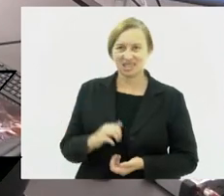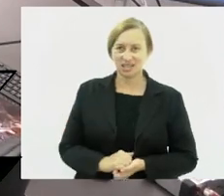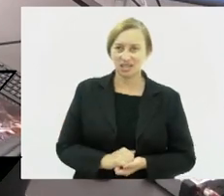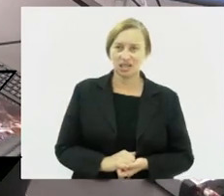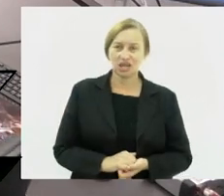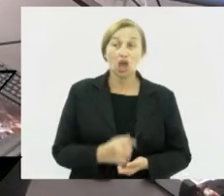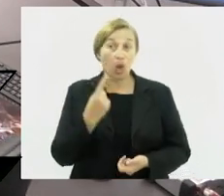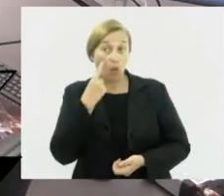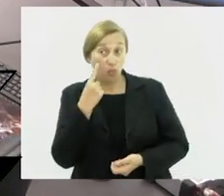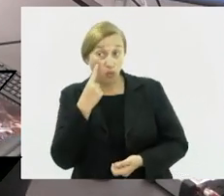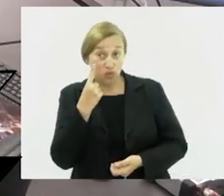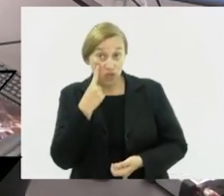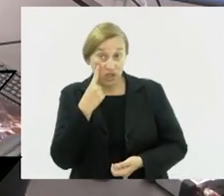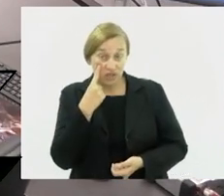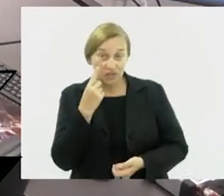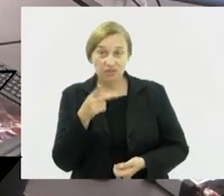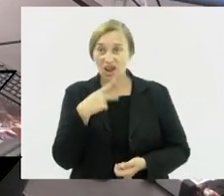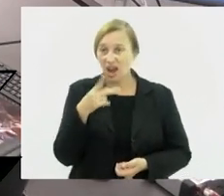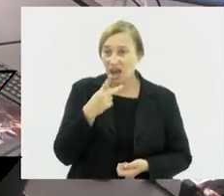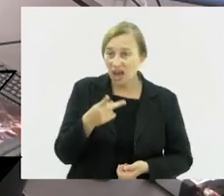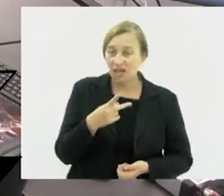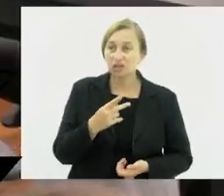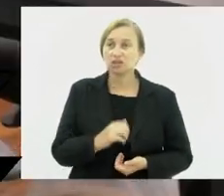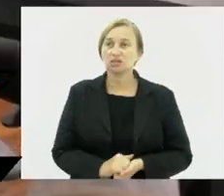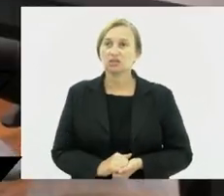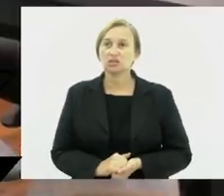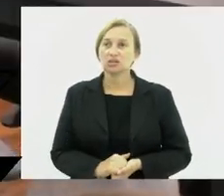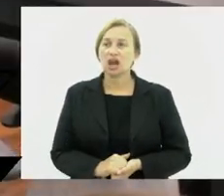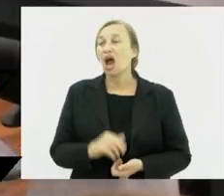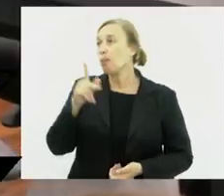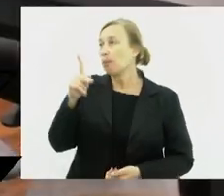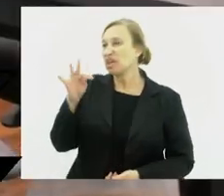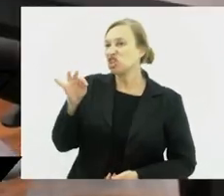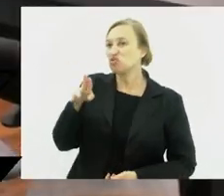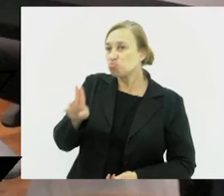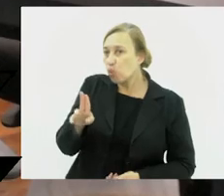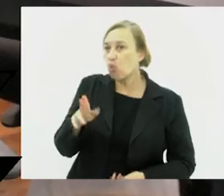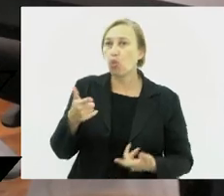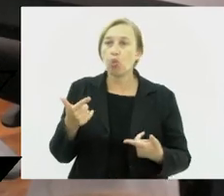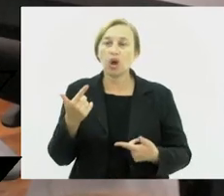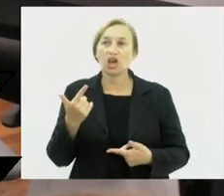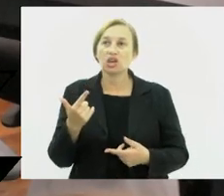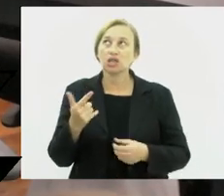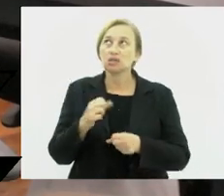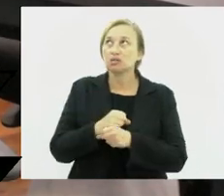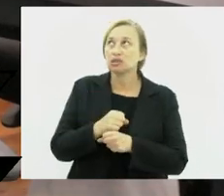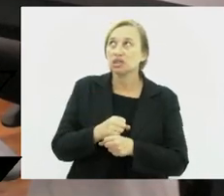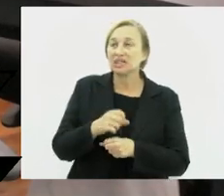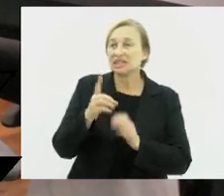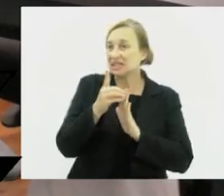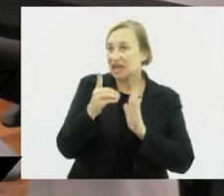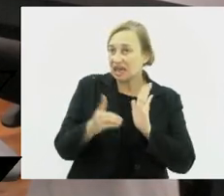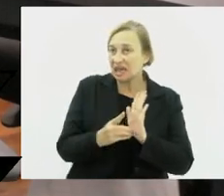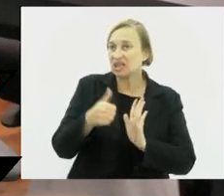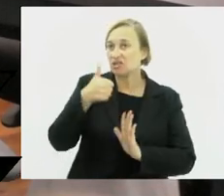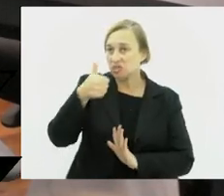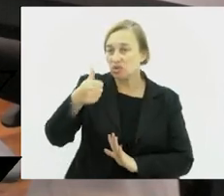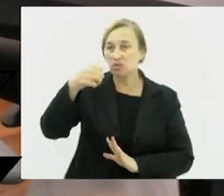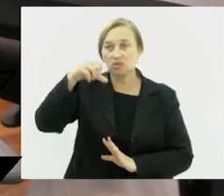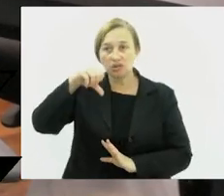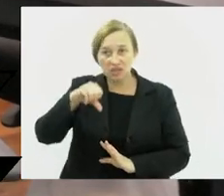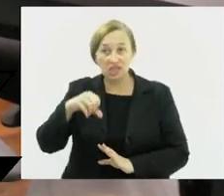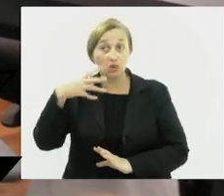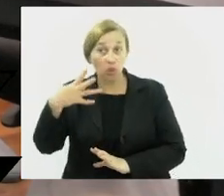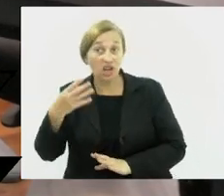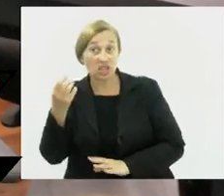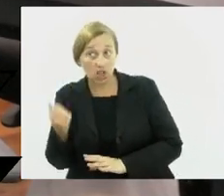vi que falaram, eu acho que o pitbull, desde o decreto-lei de 1941, poxa, olha, eu